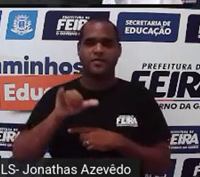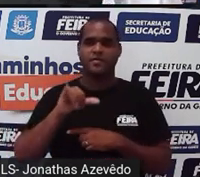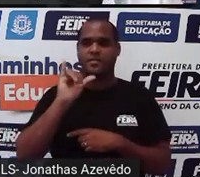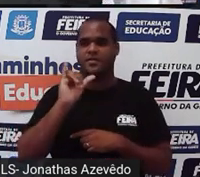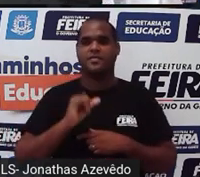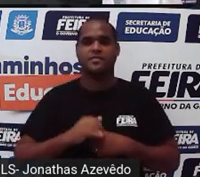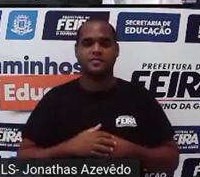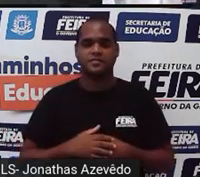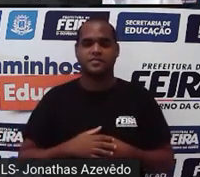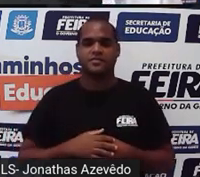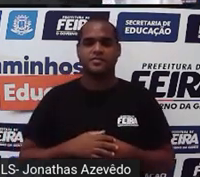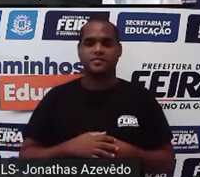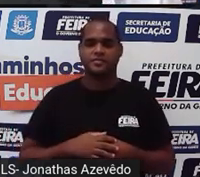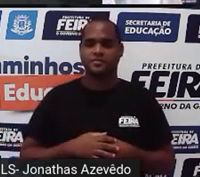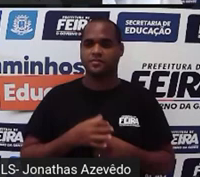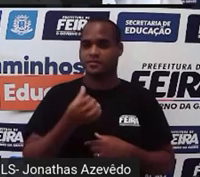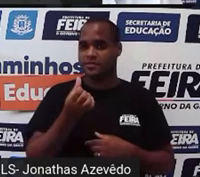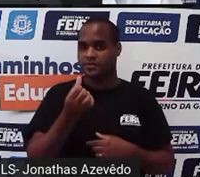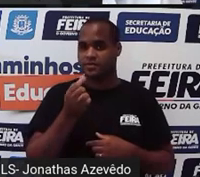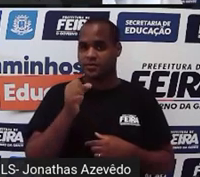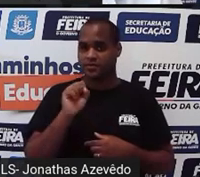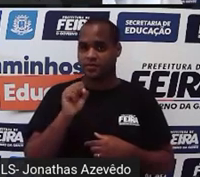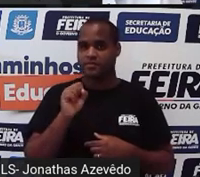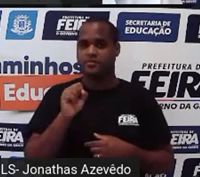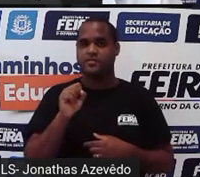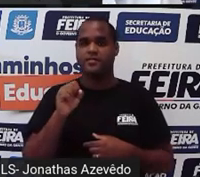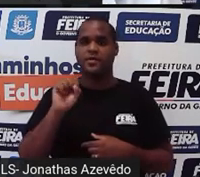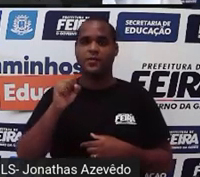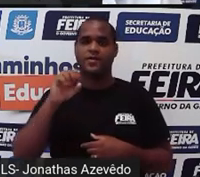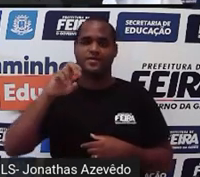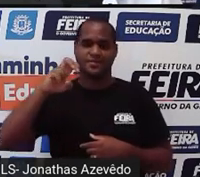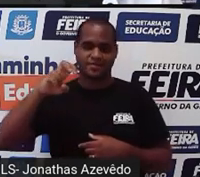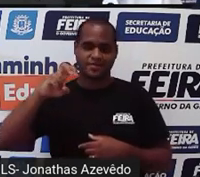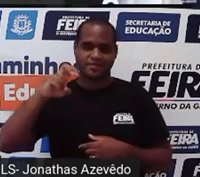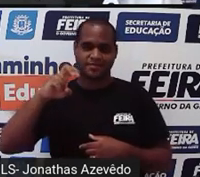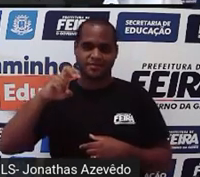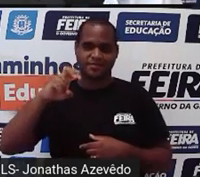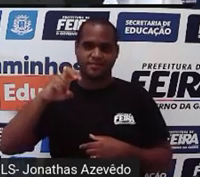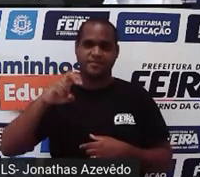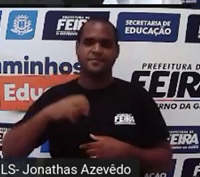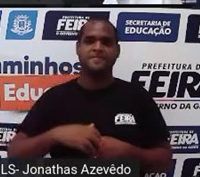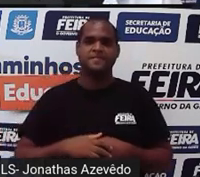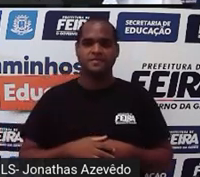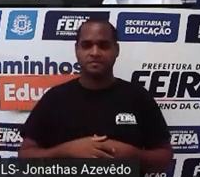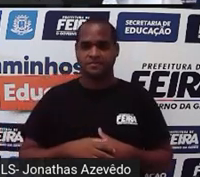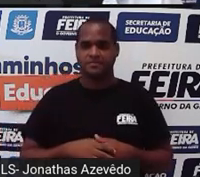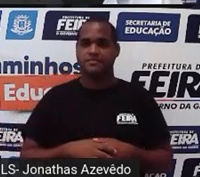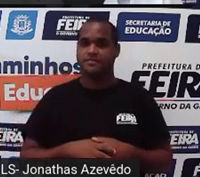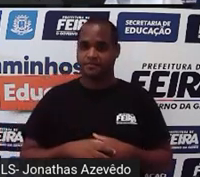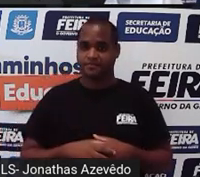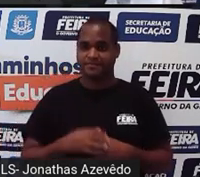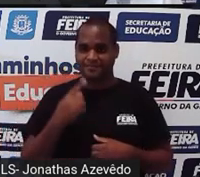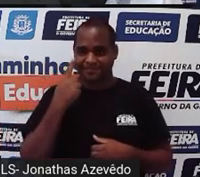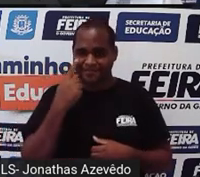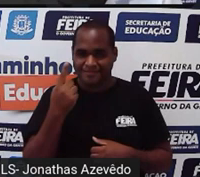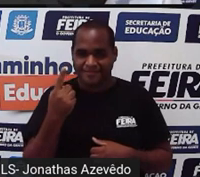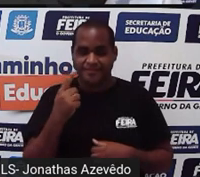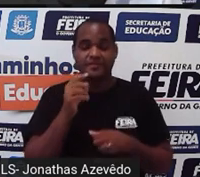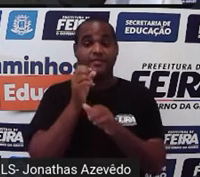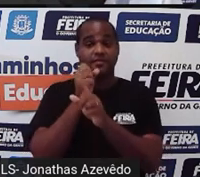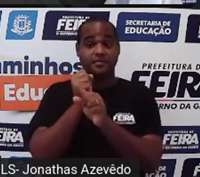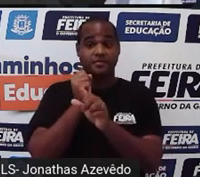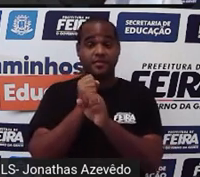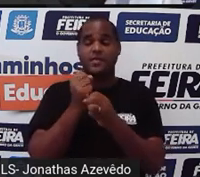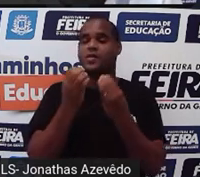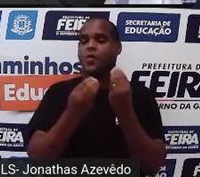embaixo 9 Y igual ao 7 mas o 68 que não tem letras da 85 veja que quando eu